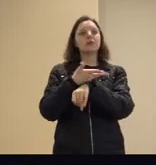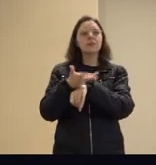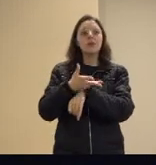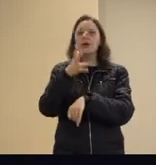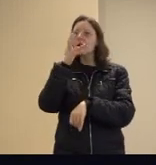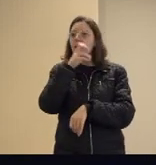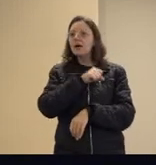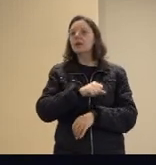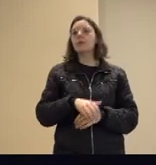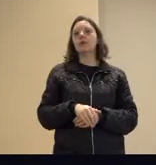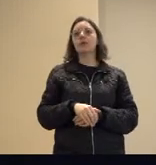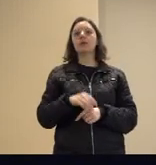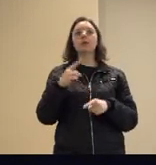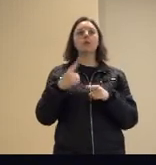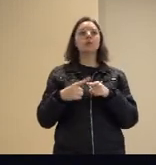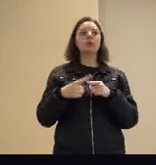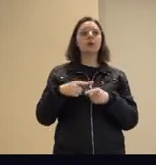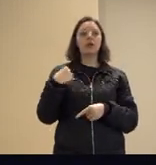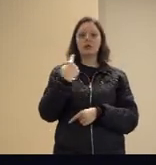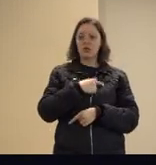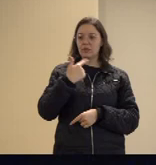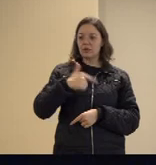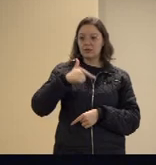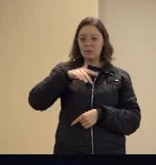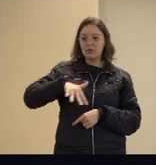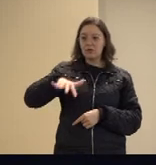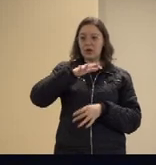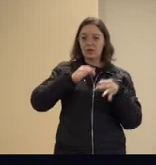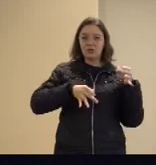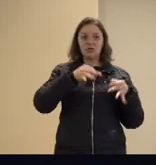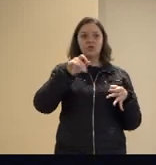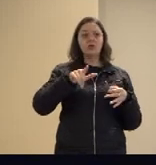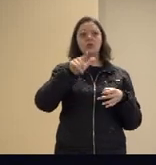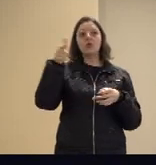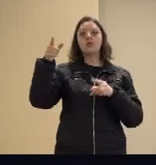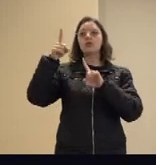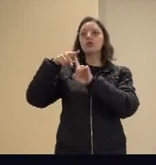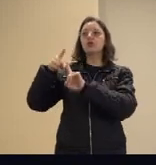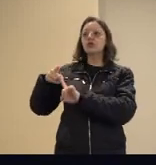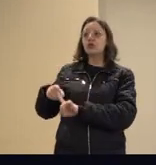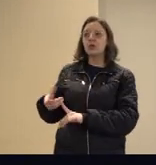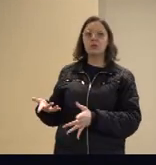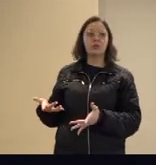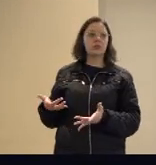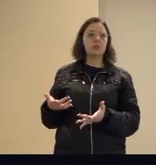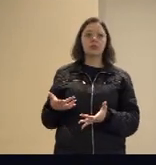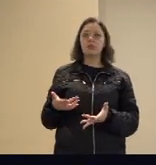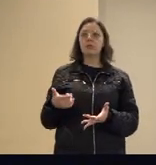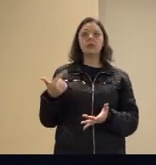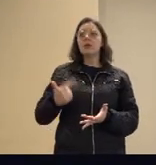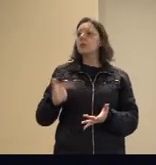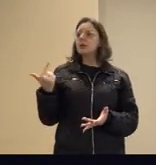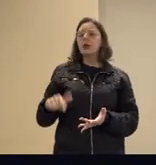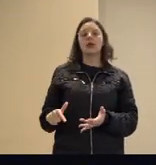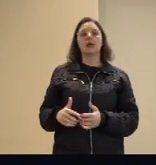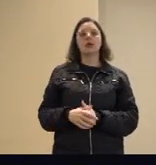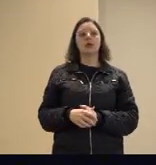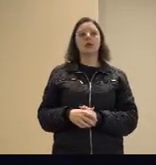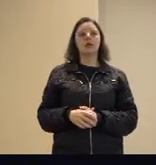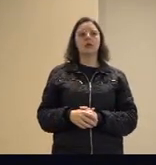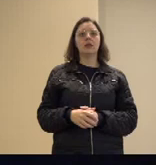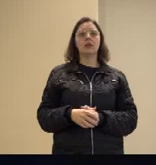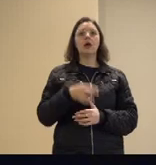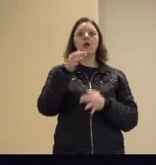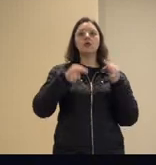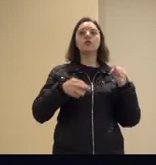possível. Porque nós não temos na justiça nenhum outro caso de revisão de medidas. O juiz decretou